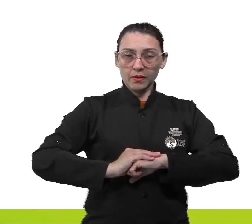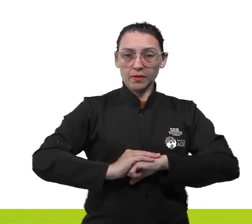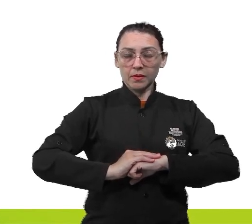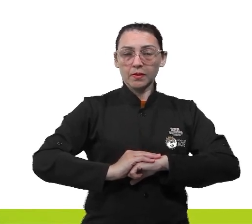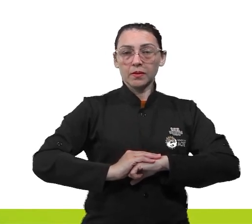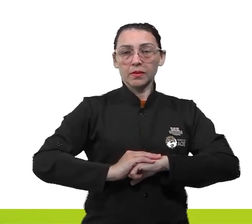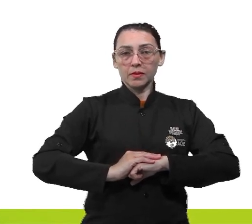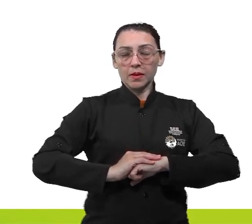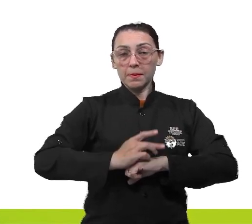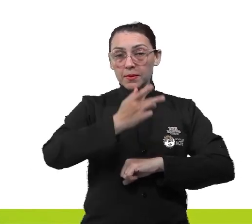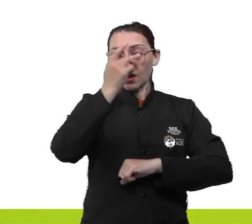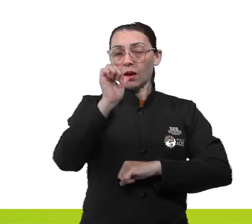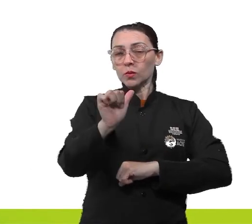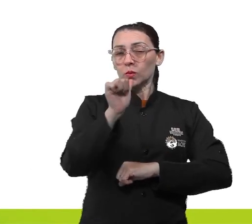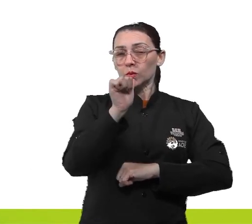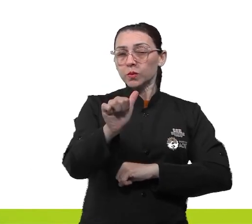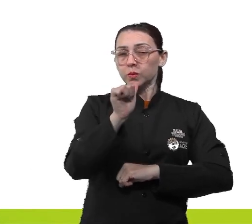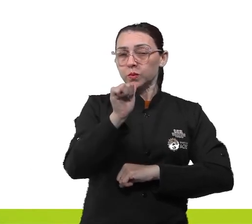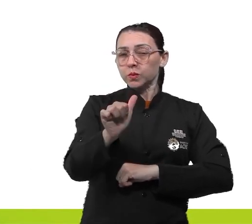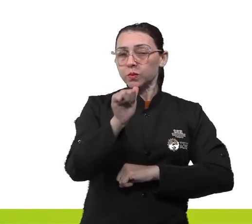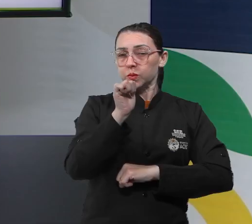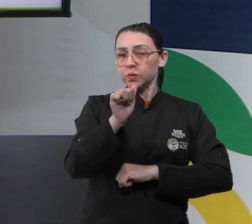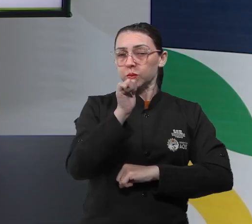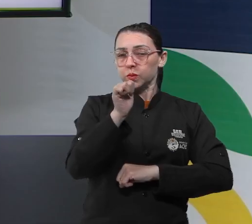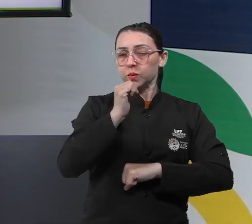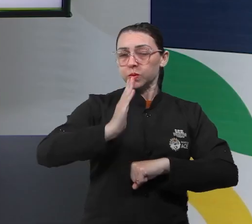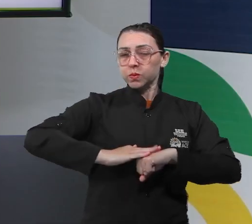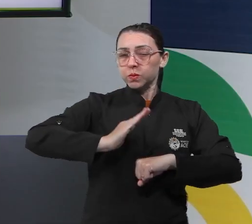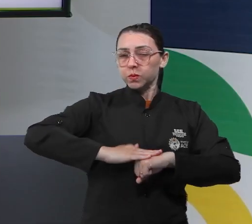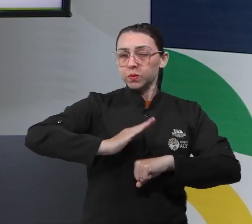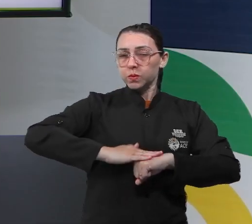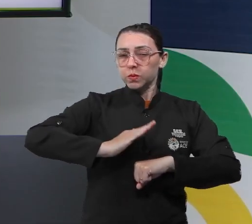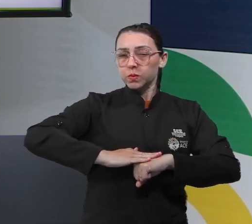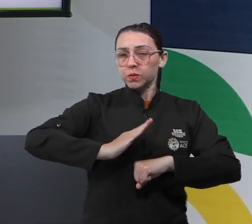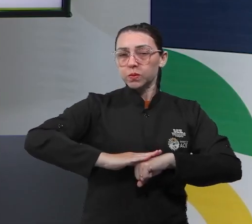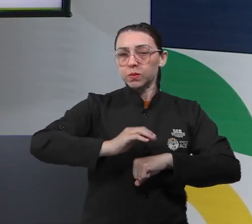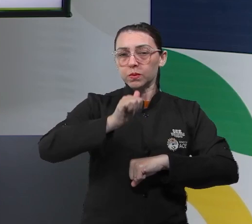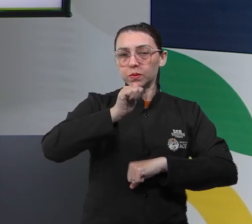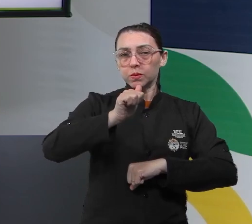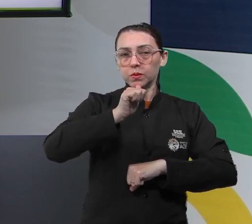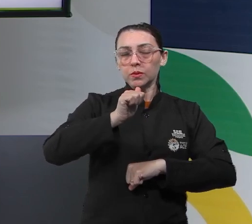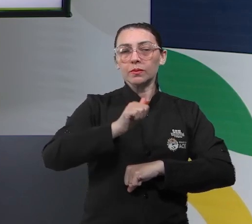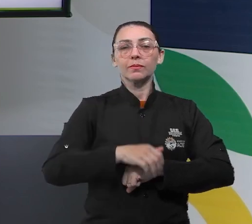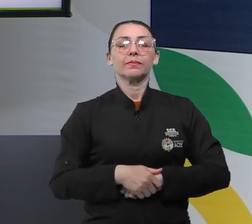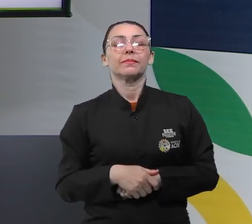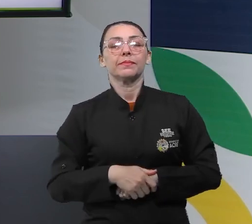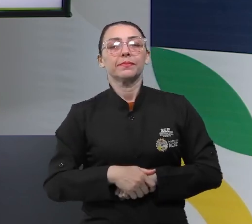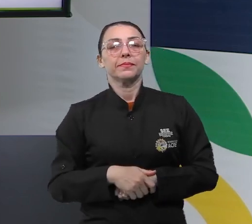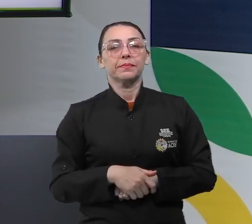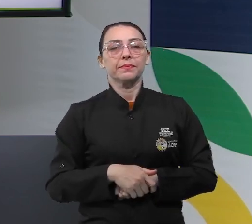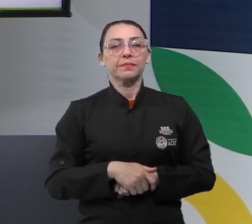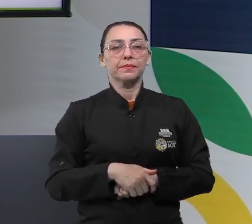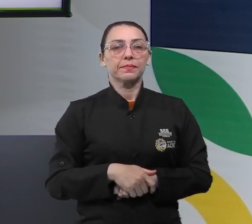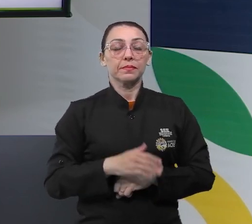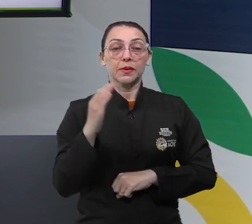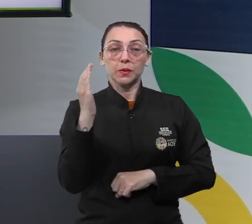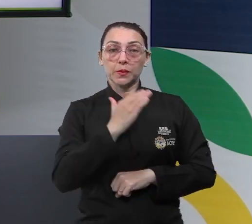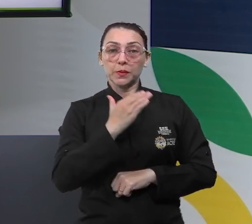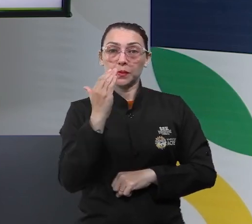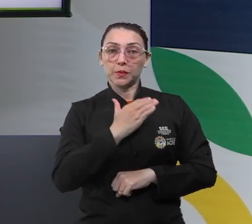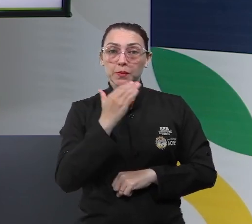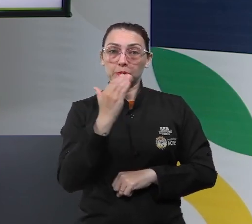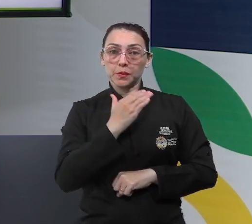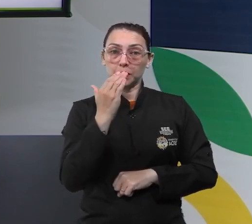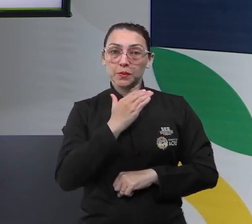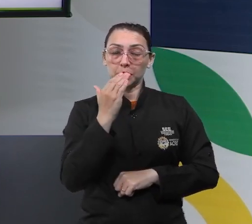por uma pessoa que bebe álcool exageradamente, tá? De uma forma exagerada. Ele consome